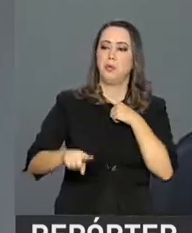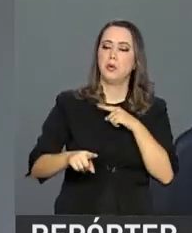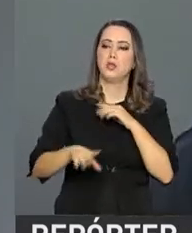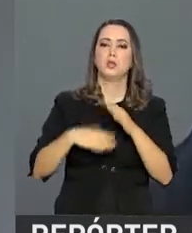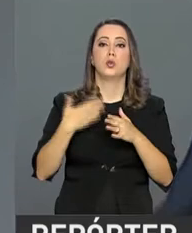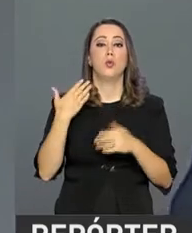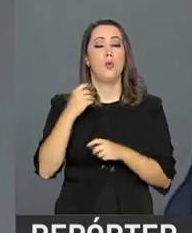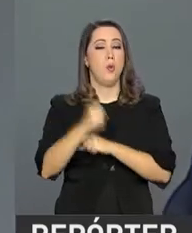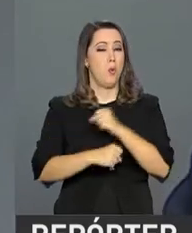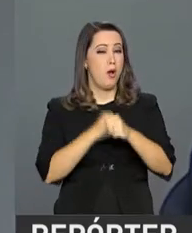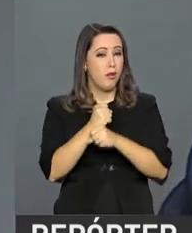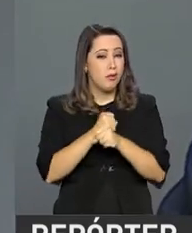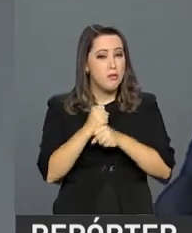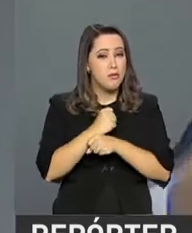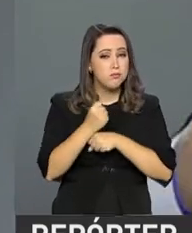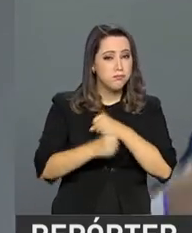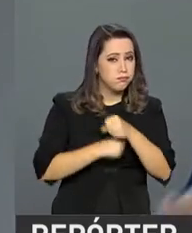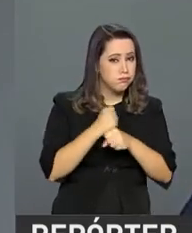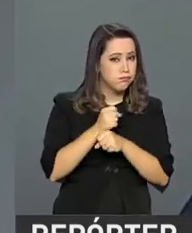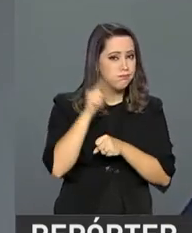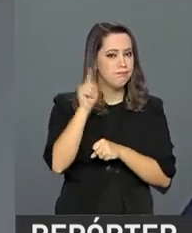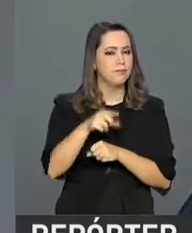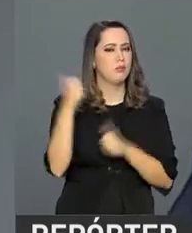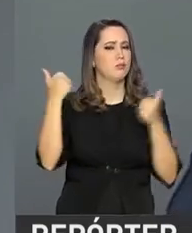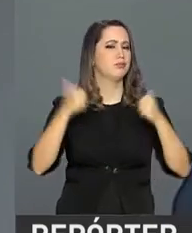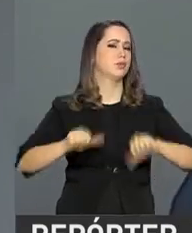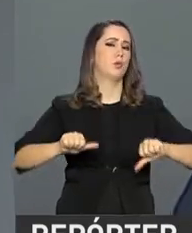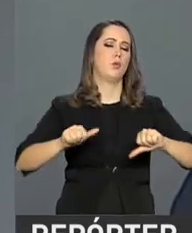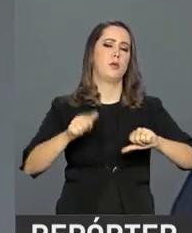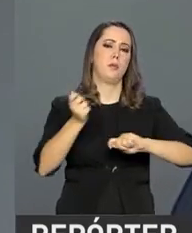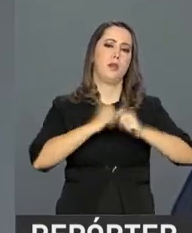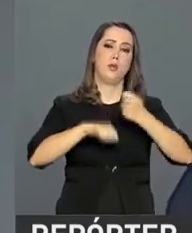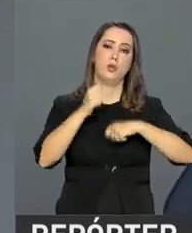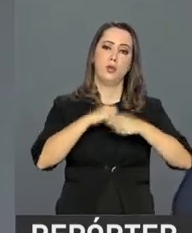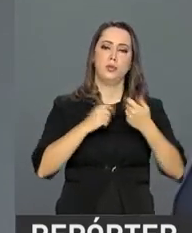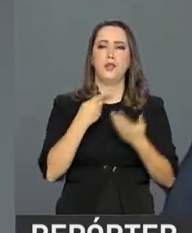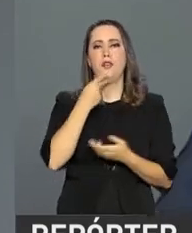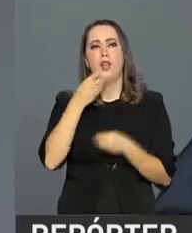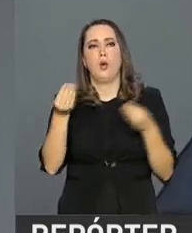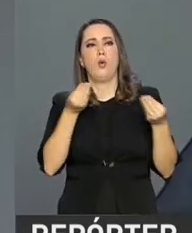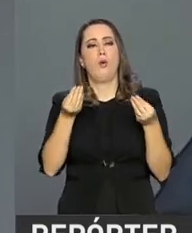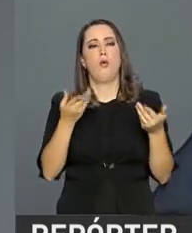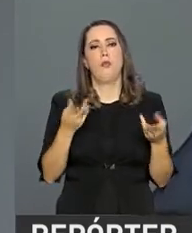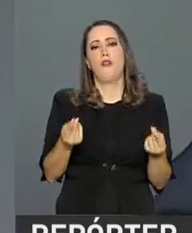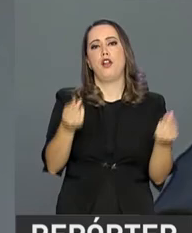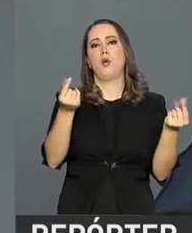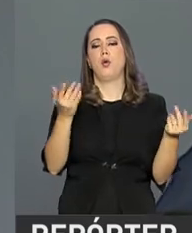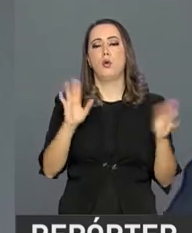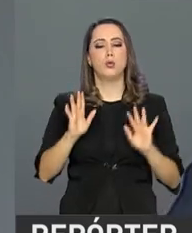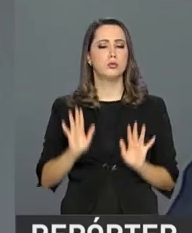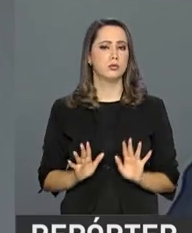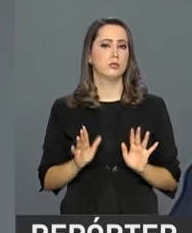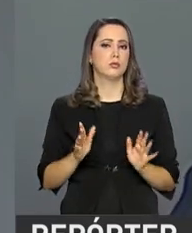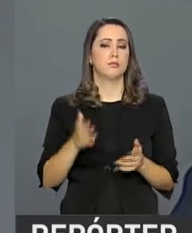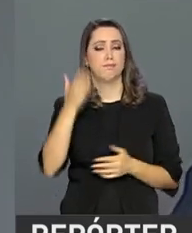ano todo certamente será negativo é difícil mensurar quanto o quanto já impacta o ano que